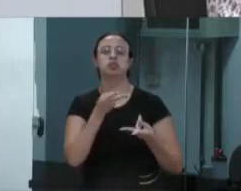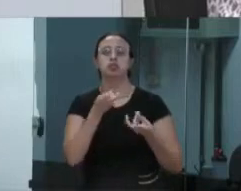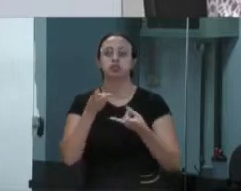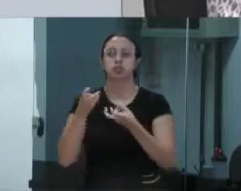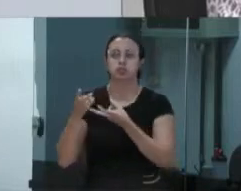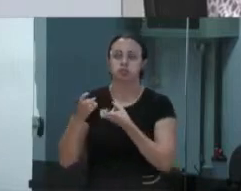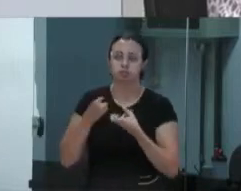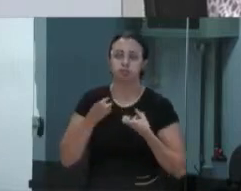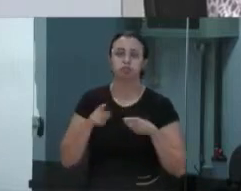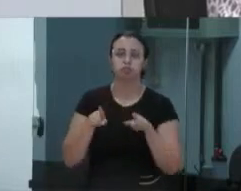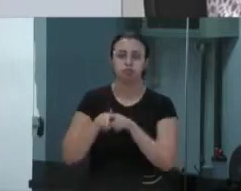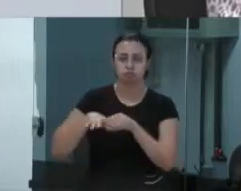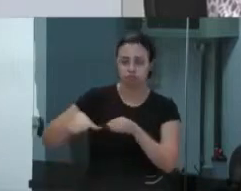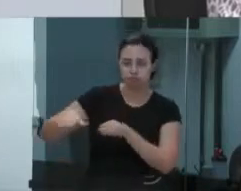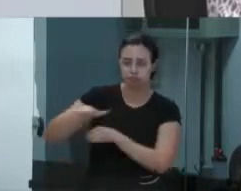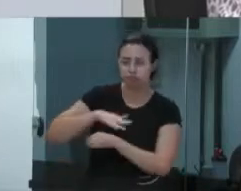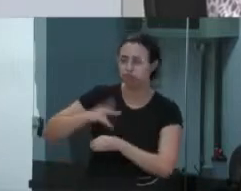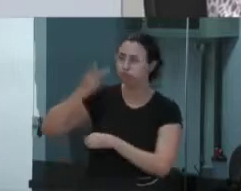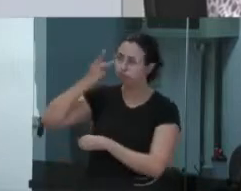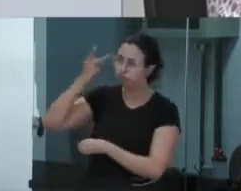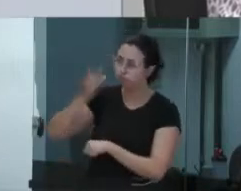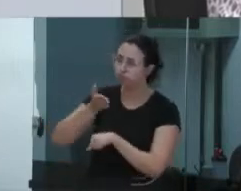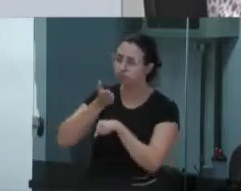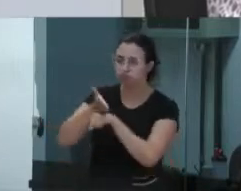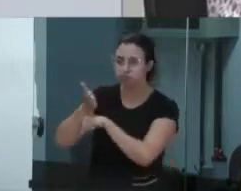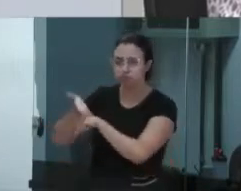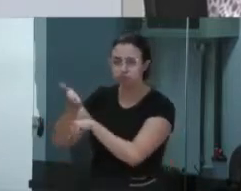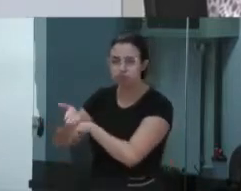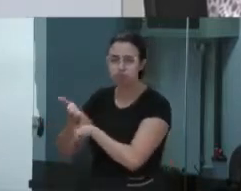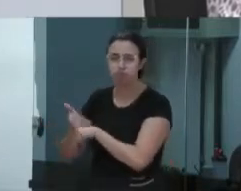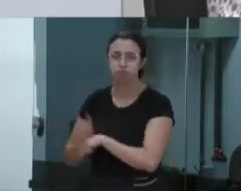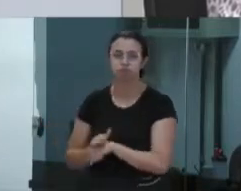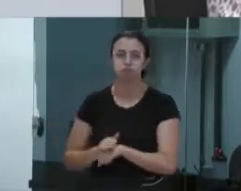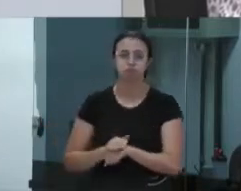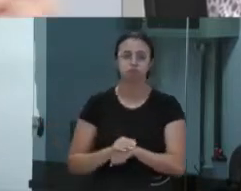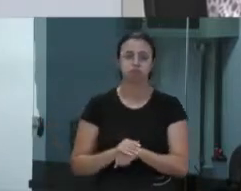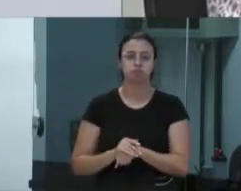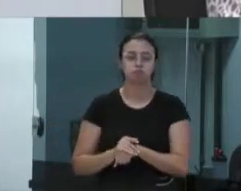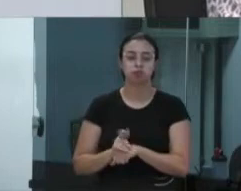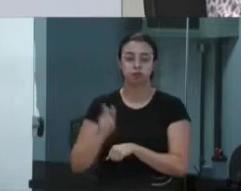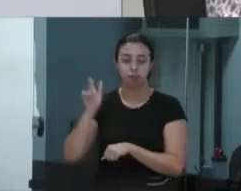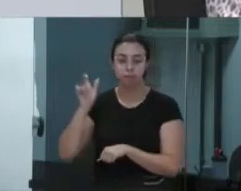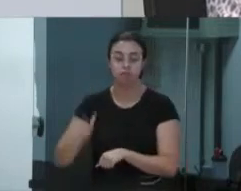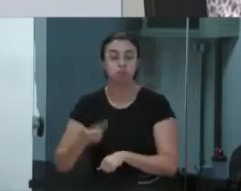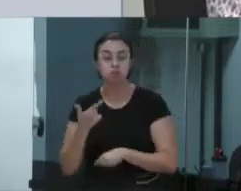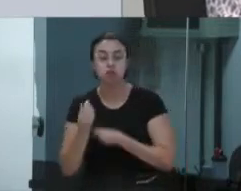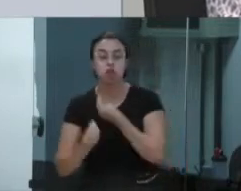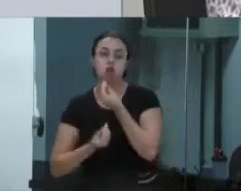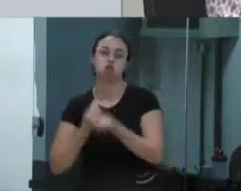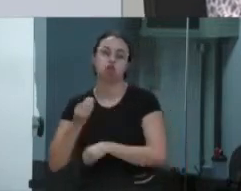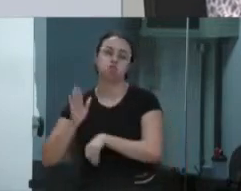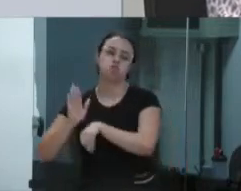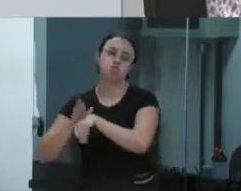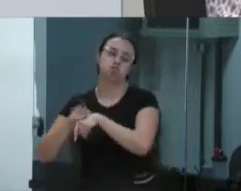parte dessas localidades, junto mesmo aos técnicos da Copasa, que são pessoas que foram indicadas que não teriam condição de